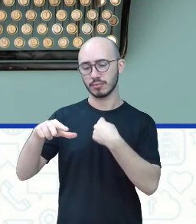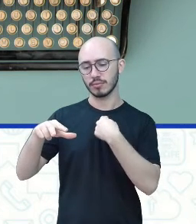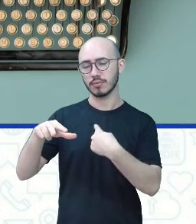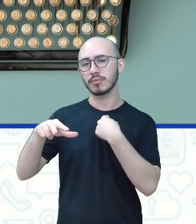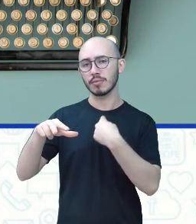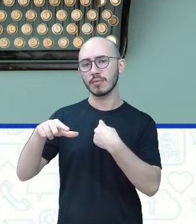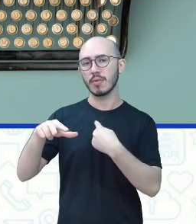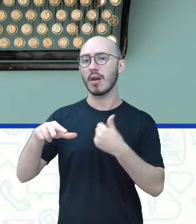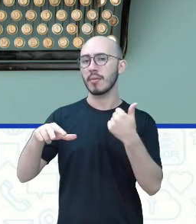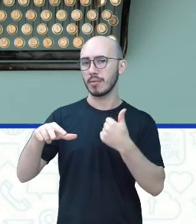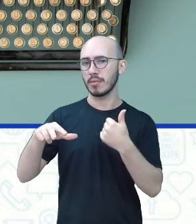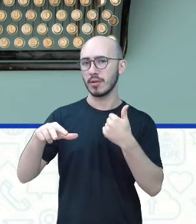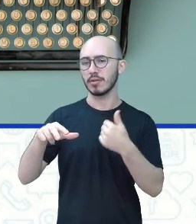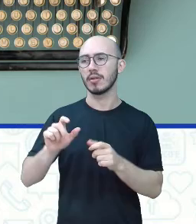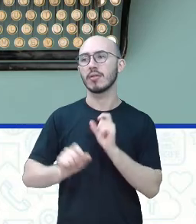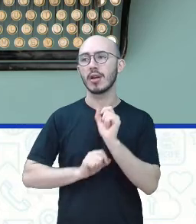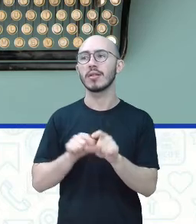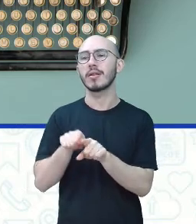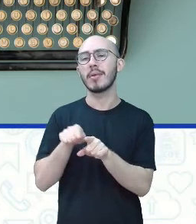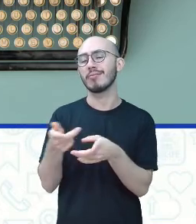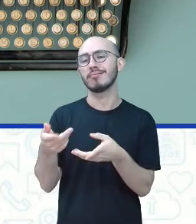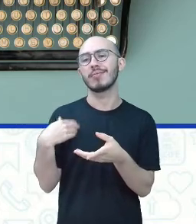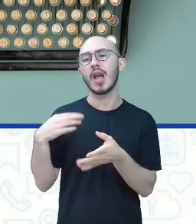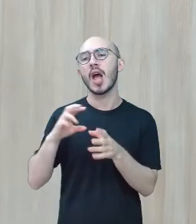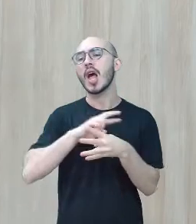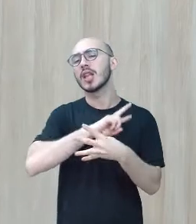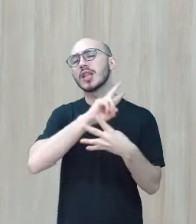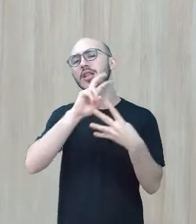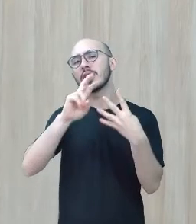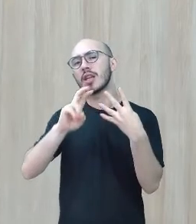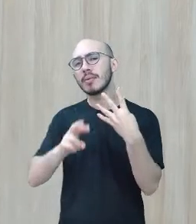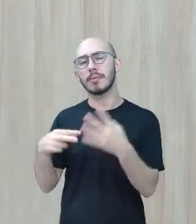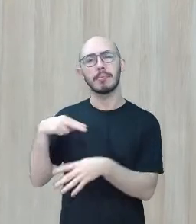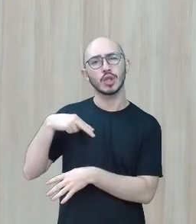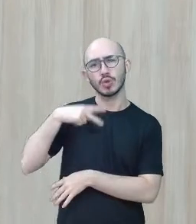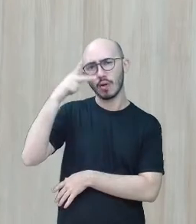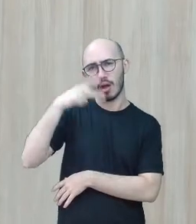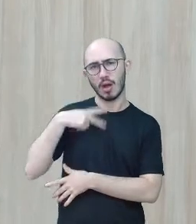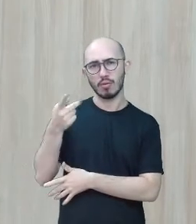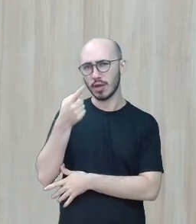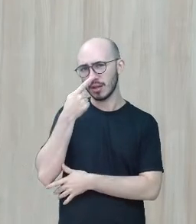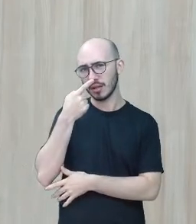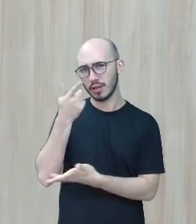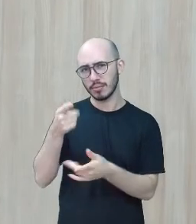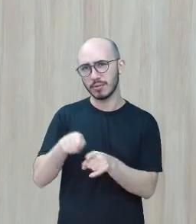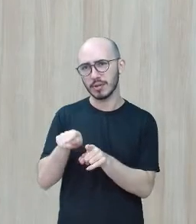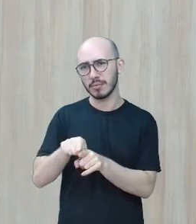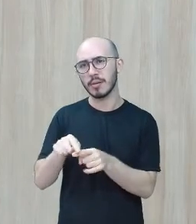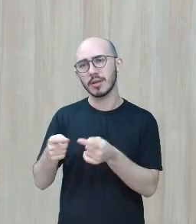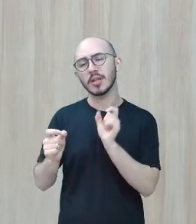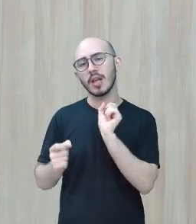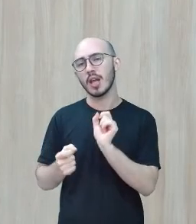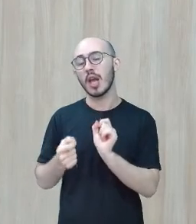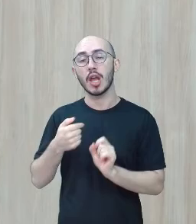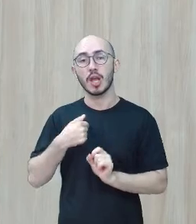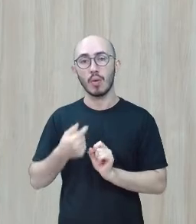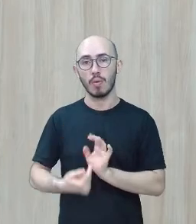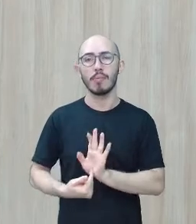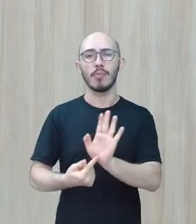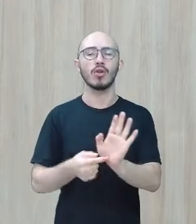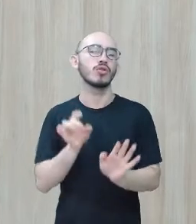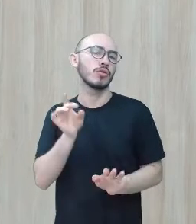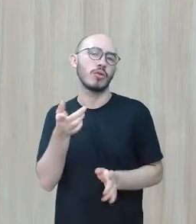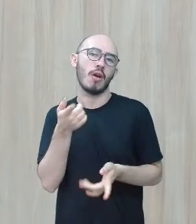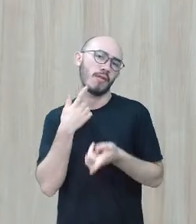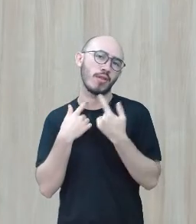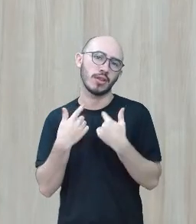questões íntimas e pessoais. E aí, claro que na autobiografia eu só revelo o que eu quero, não é? É